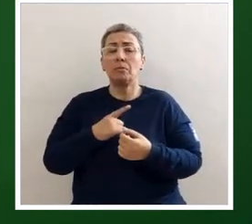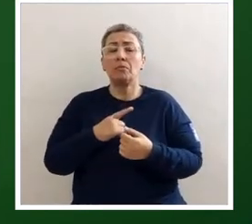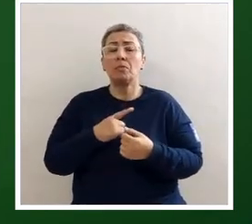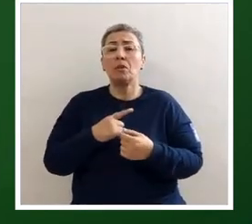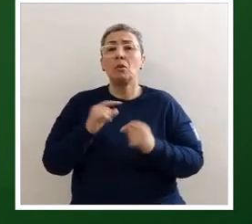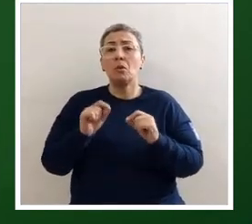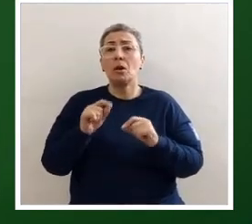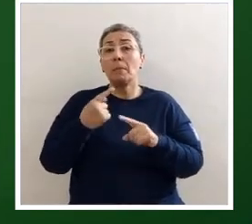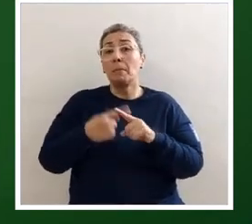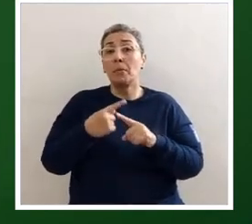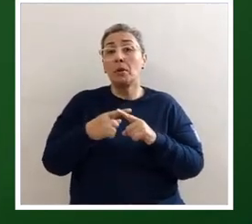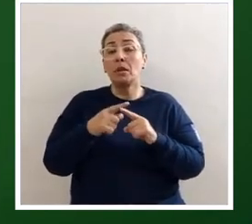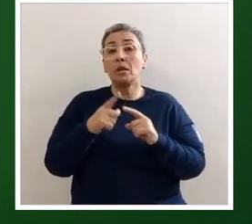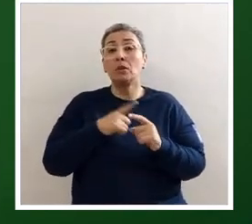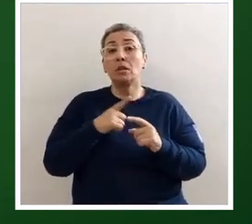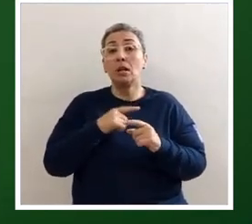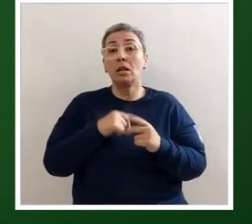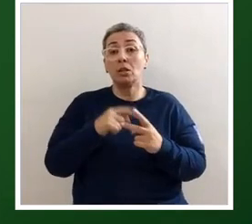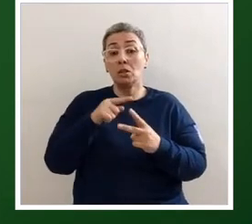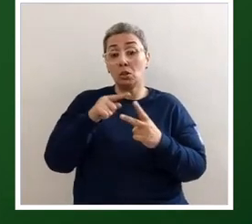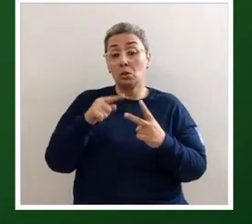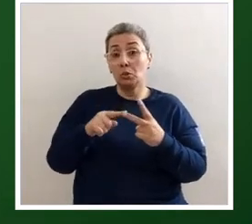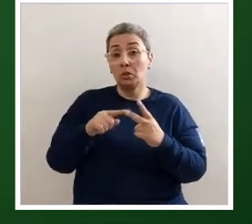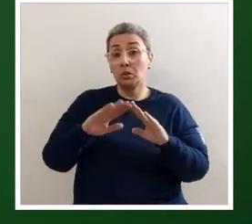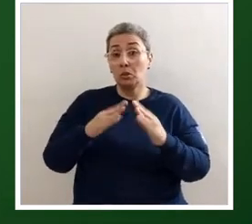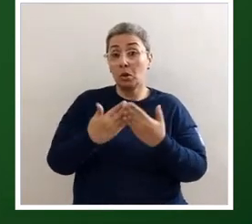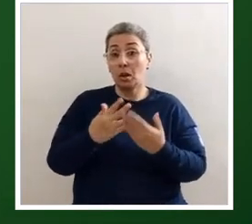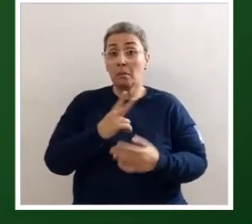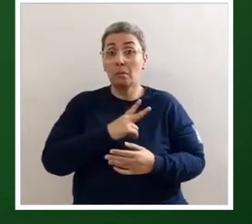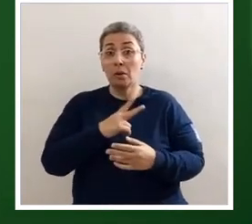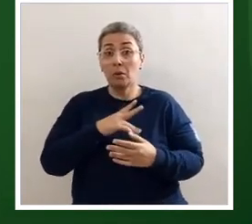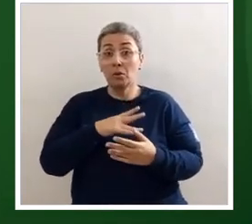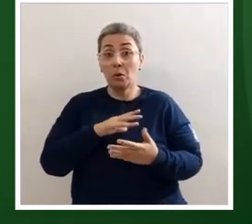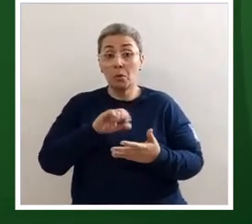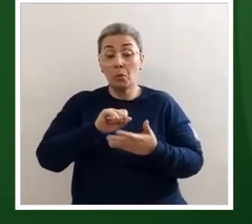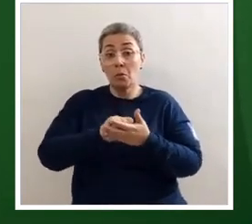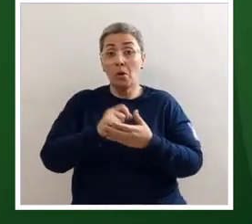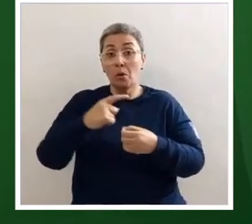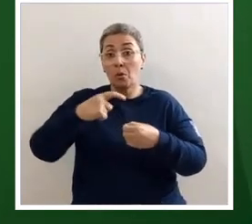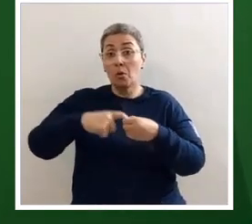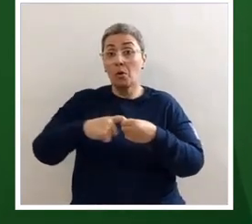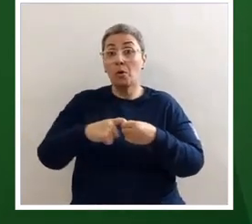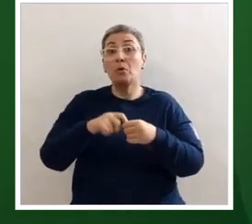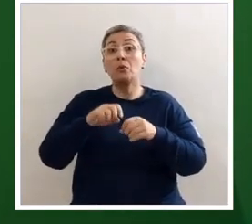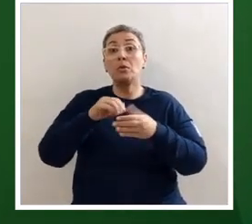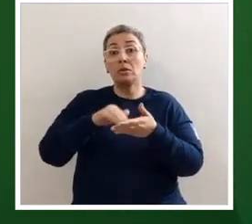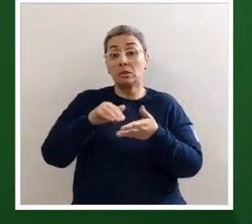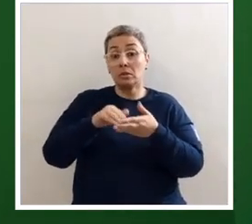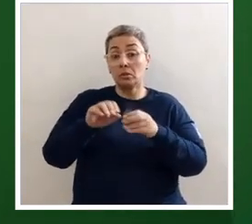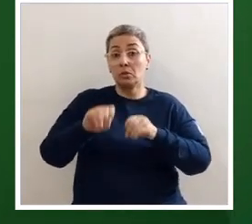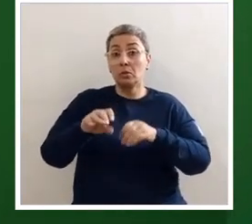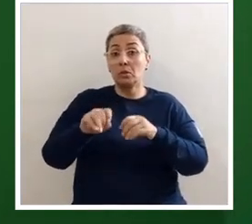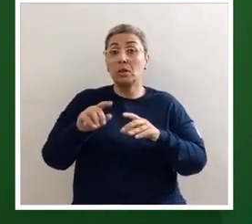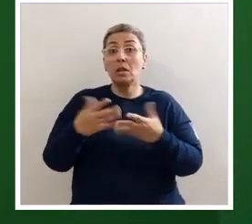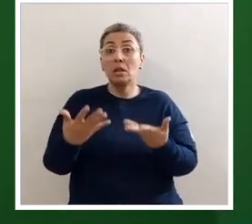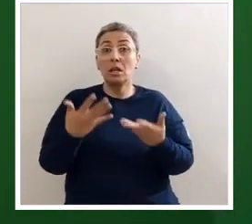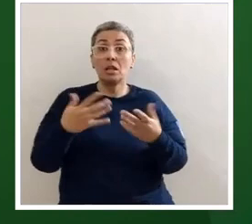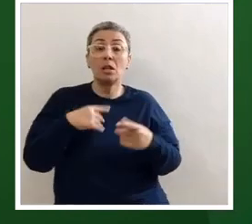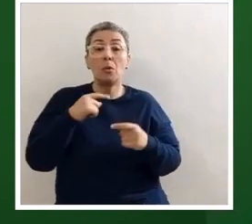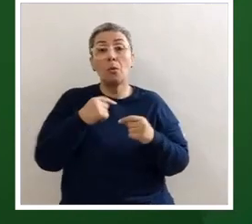é porque nós tivemos duas escolas particulares credenciadas pela secretaria da educação então eles